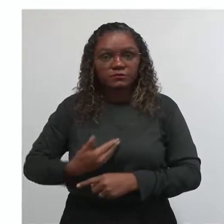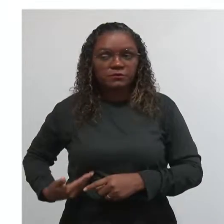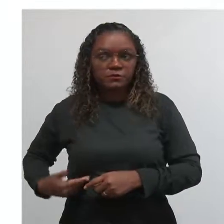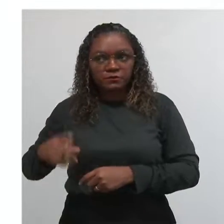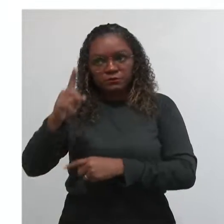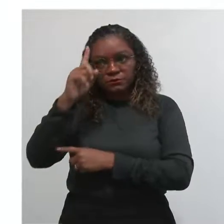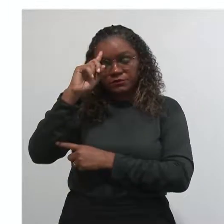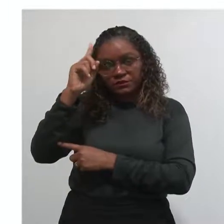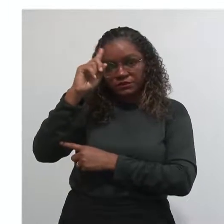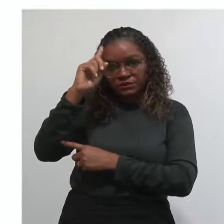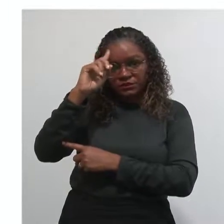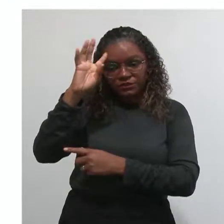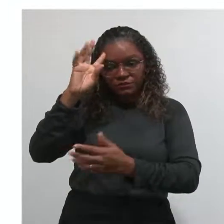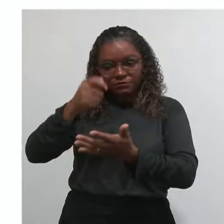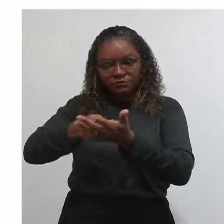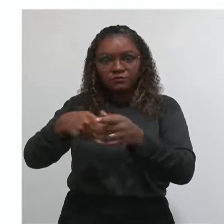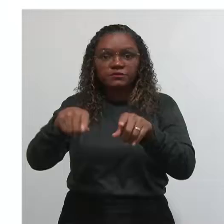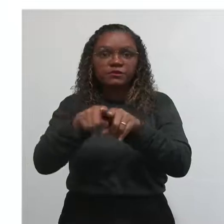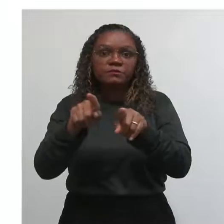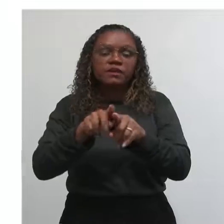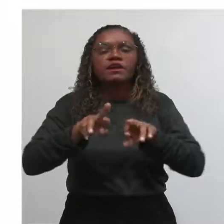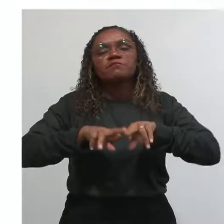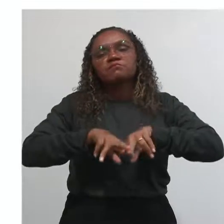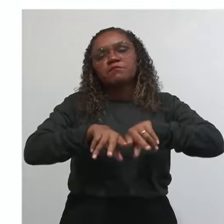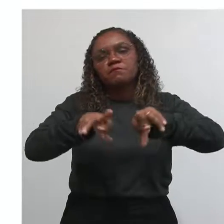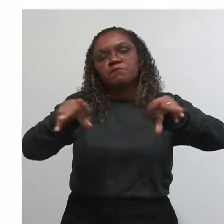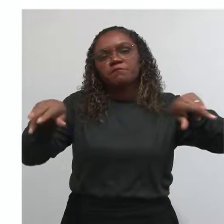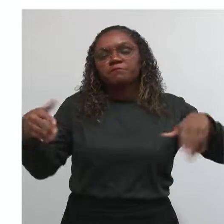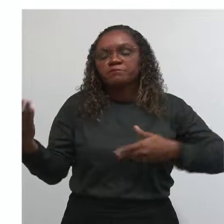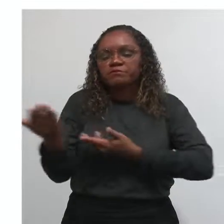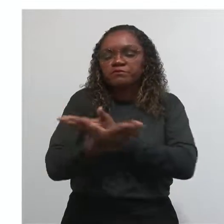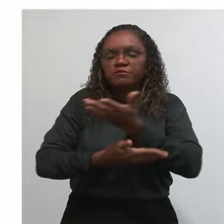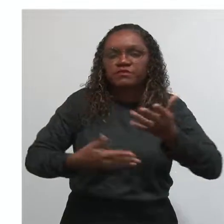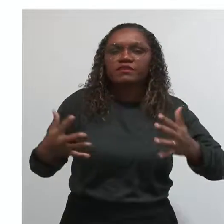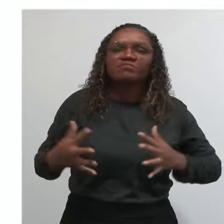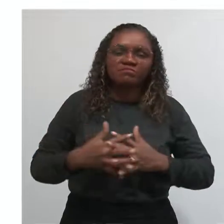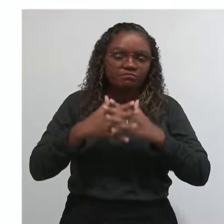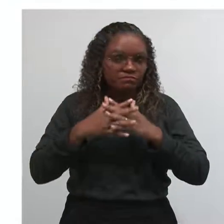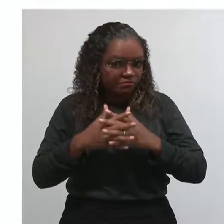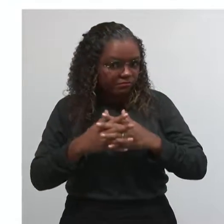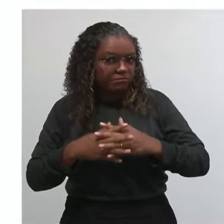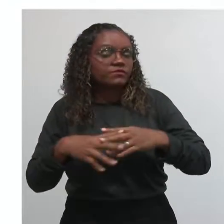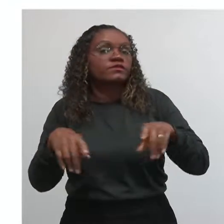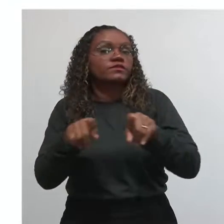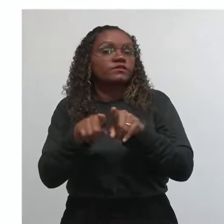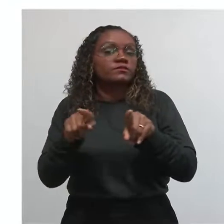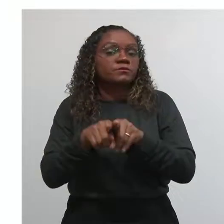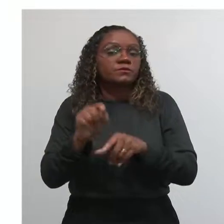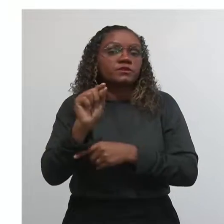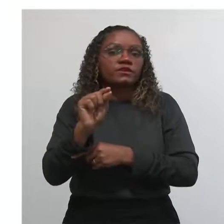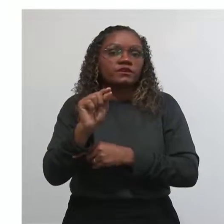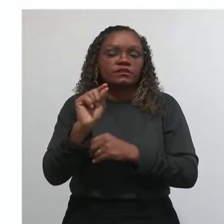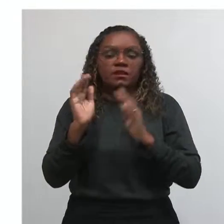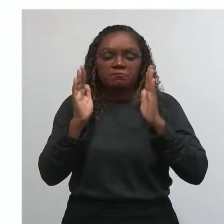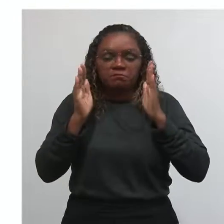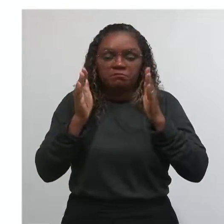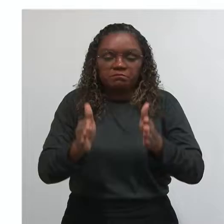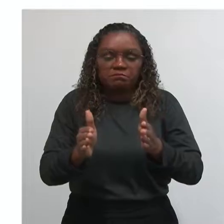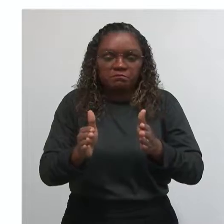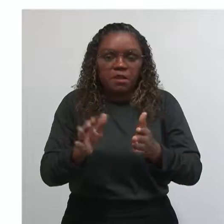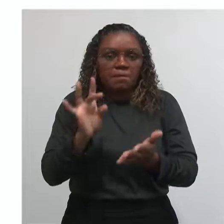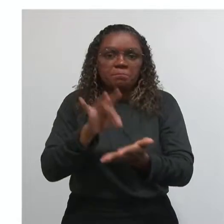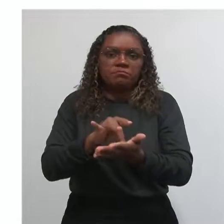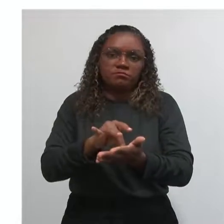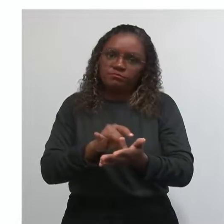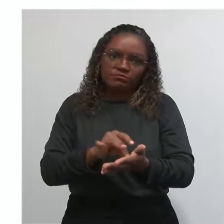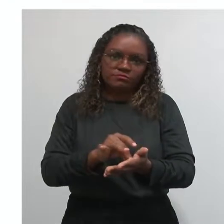dia a dia, ele se dá de maneira diversa, interativa, complexa, né, sem um ciclo tão delimitado, tá?